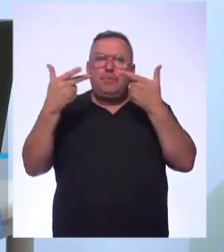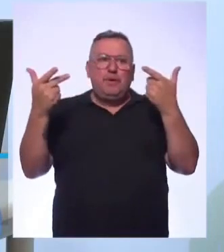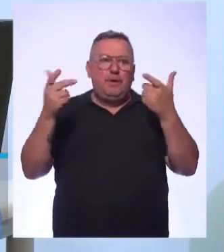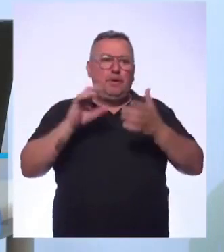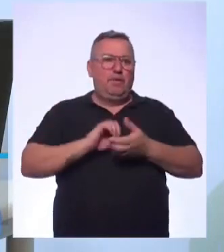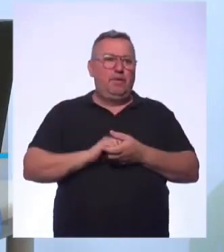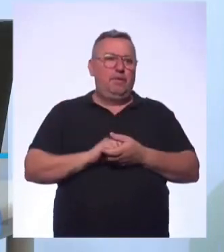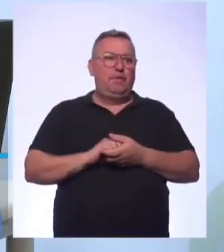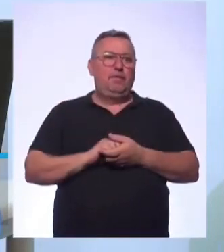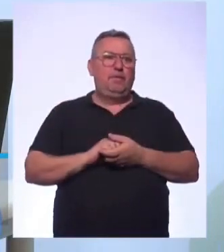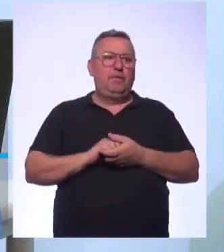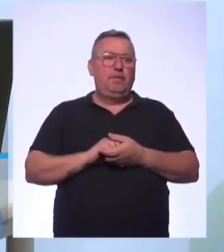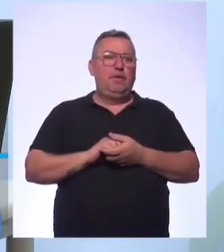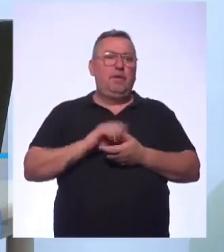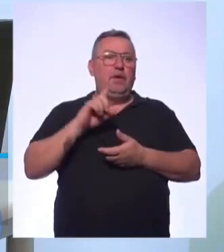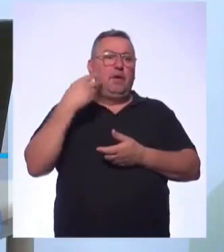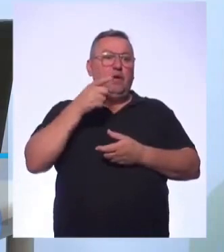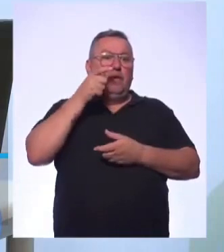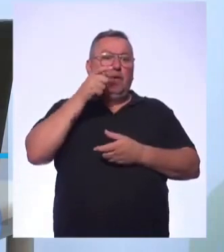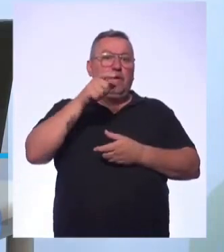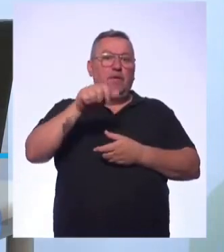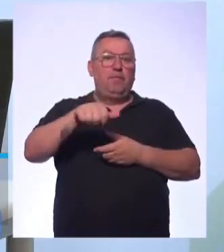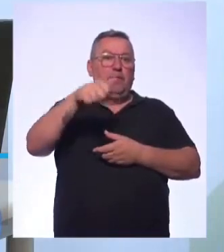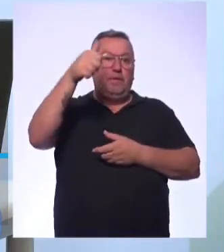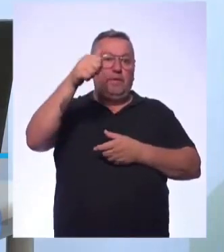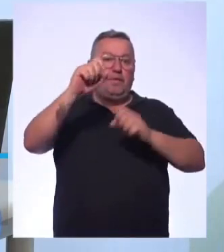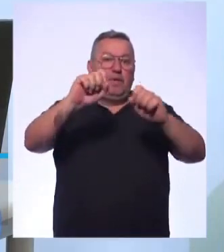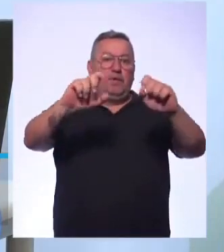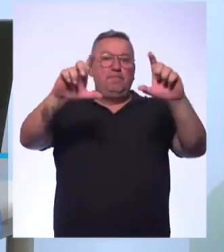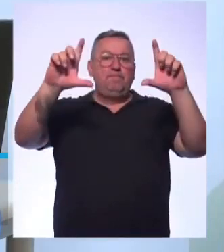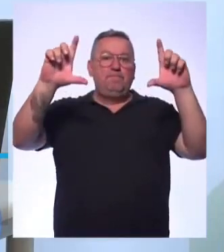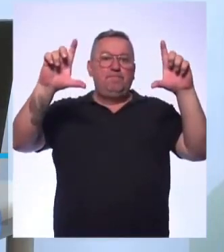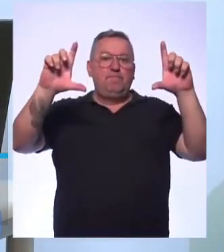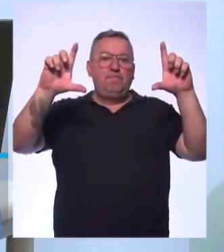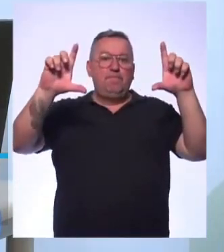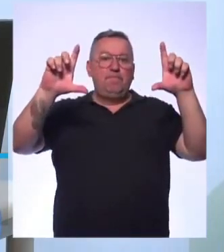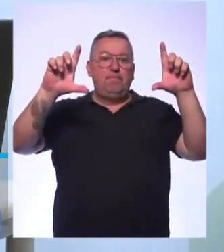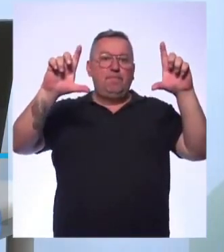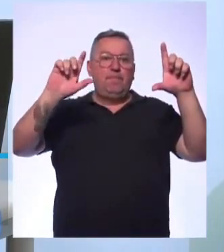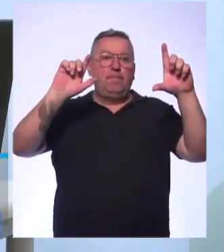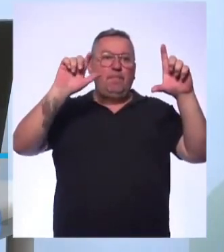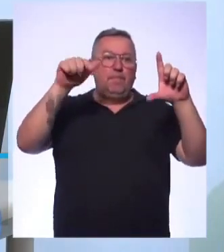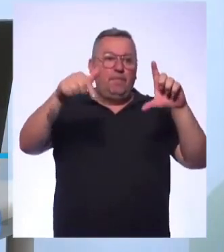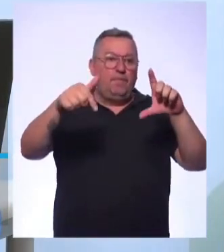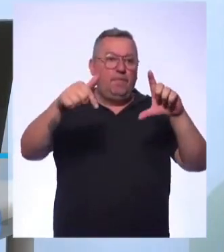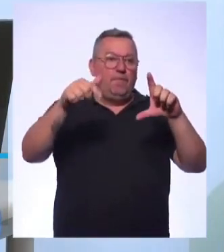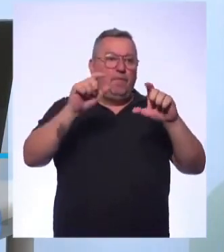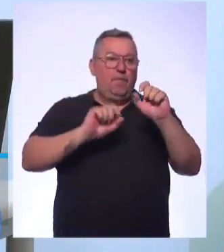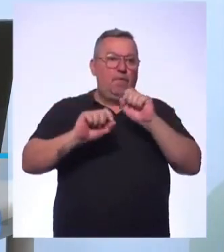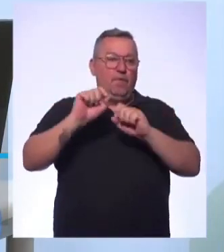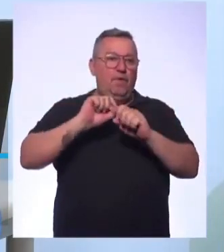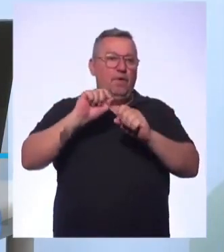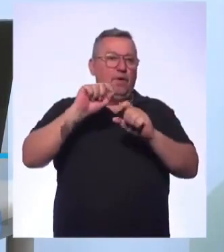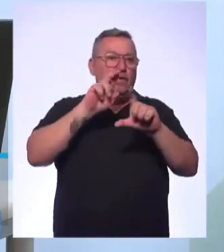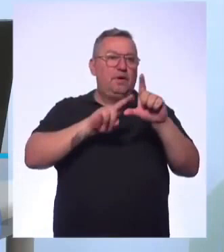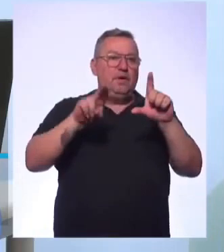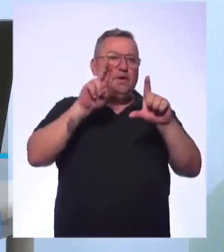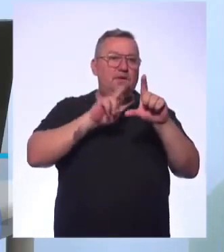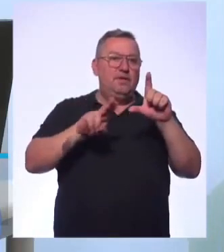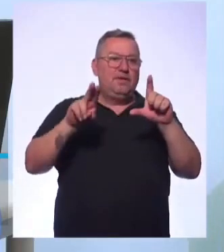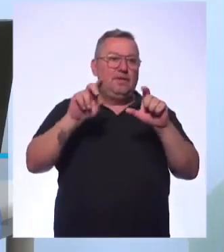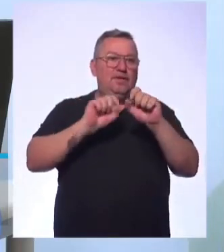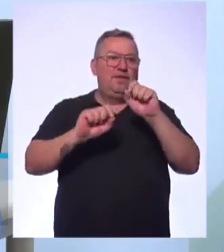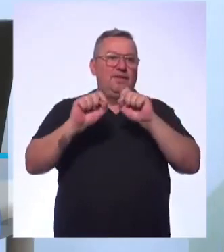xilogravura, seja lá o que for, a gente olha primeiro a imagem e depois a gente vê o que é a legenda, porque a legenda é a